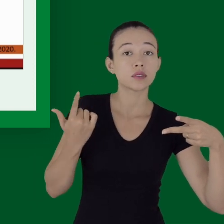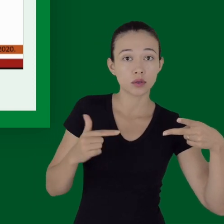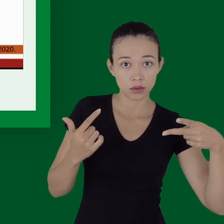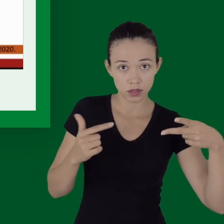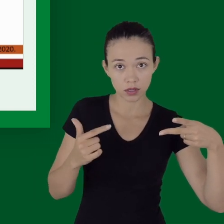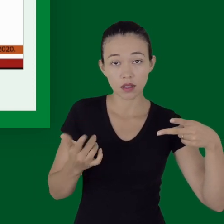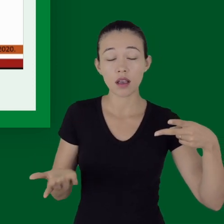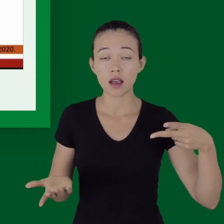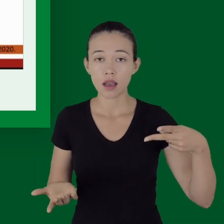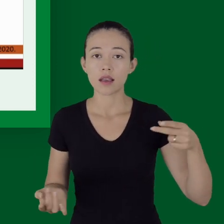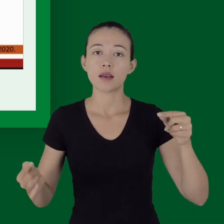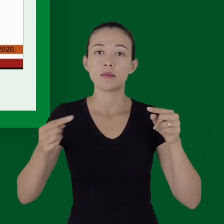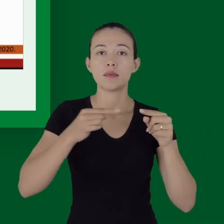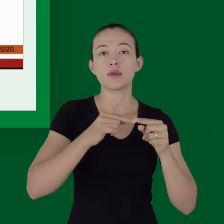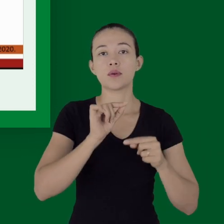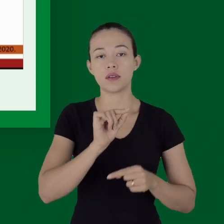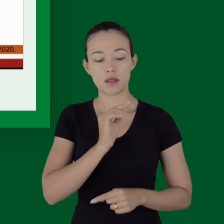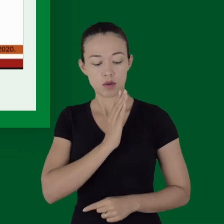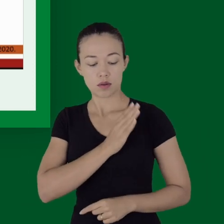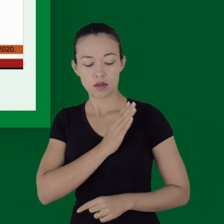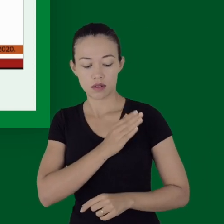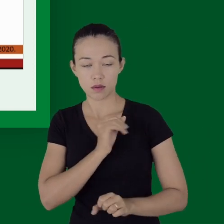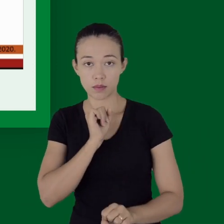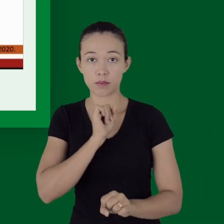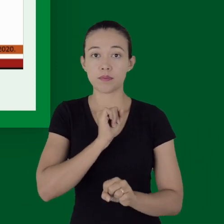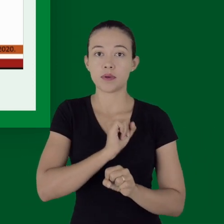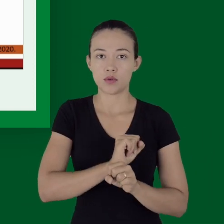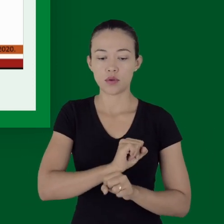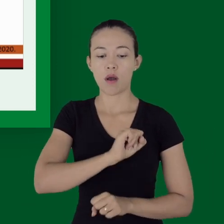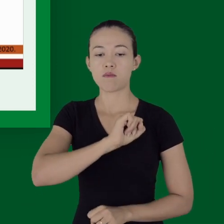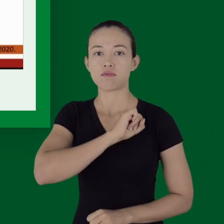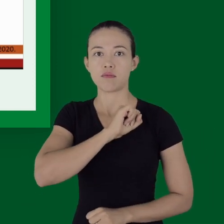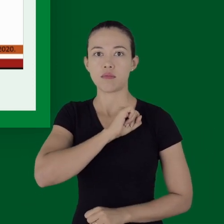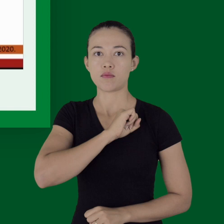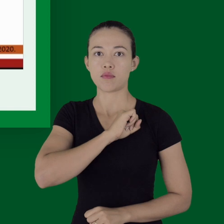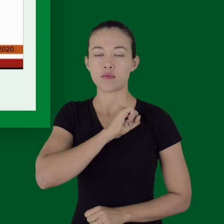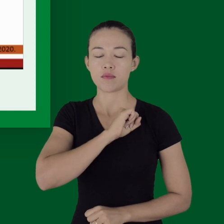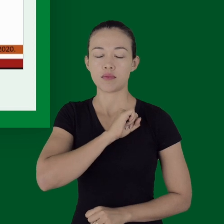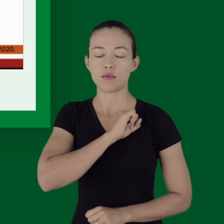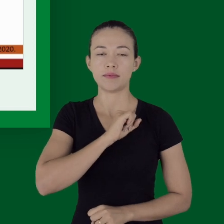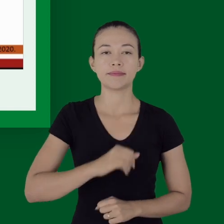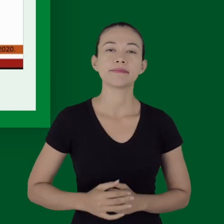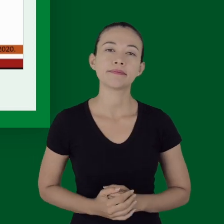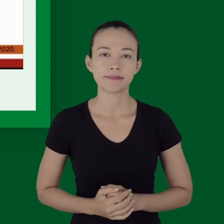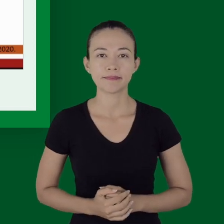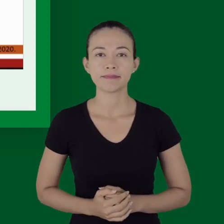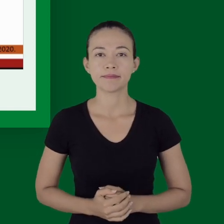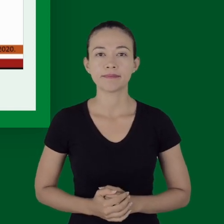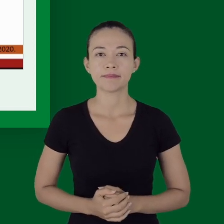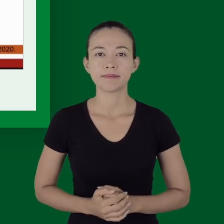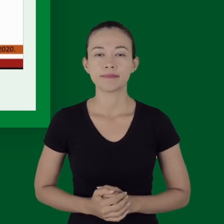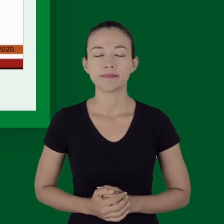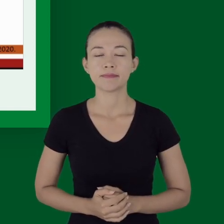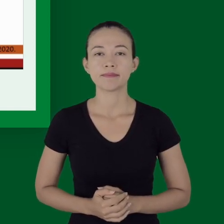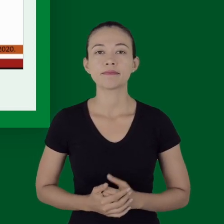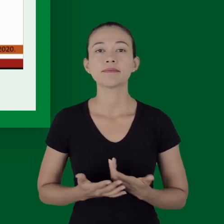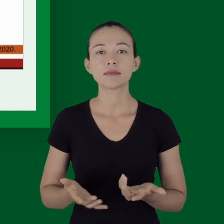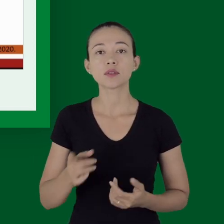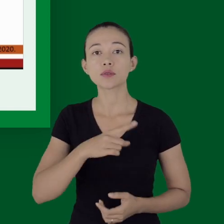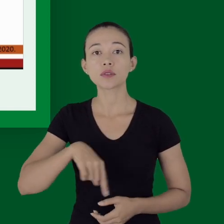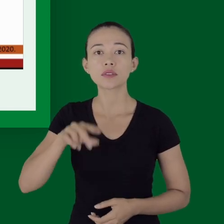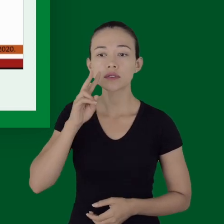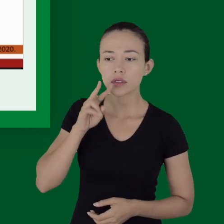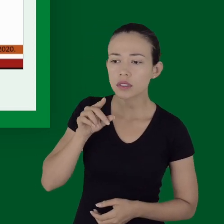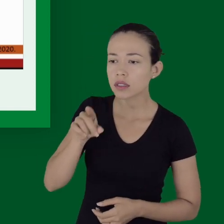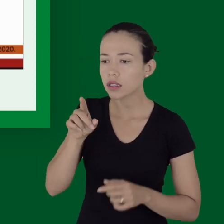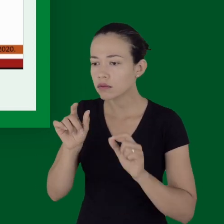vai tratar como uma parada cardíaca em ritmo chocável. Então, paciente em TV, a gente chega com a consciência, o pulso